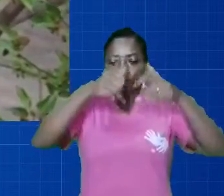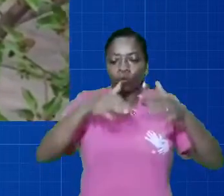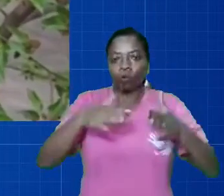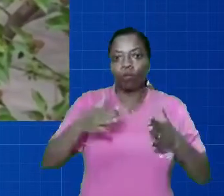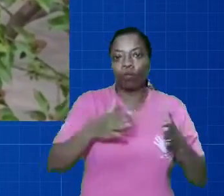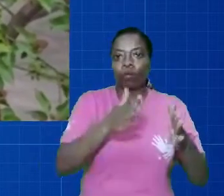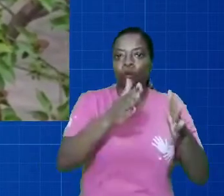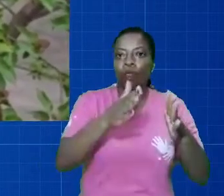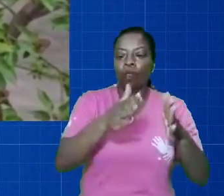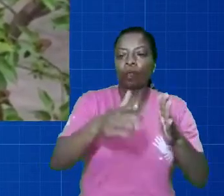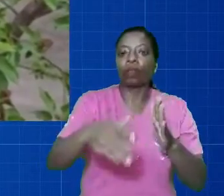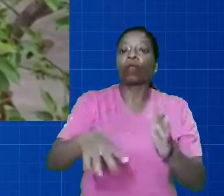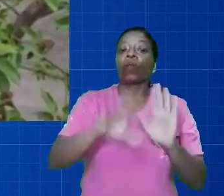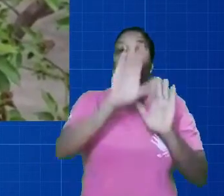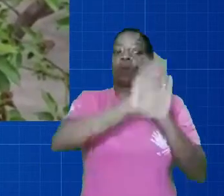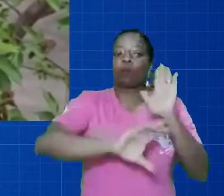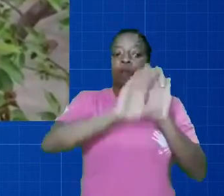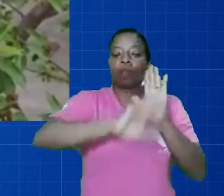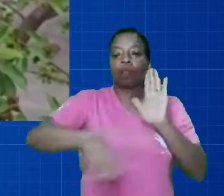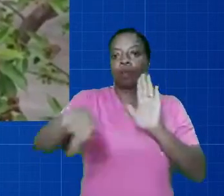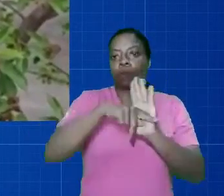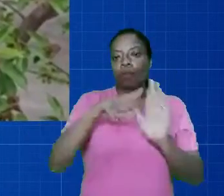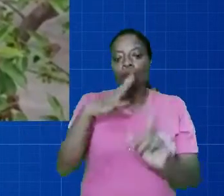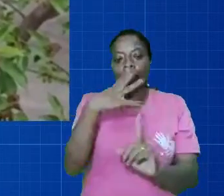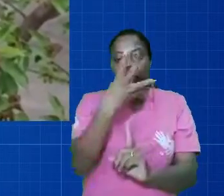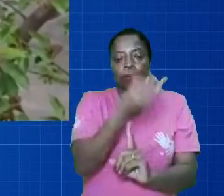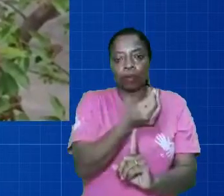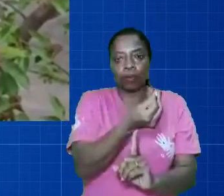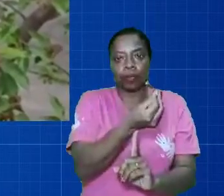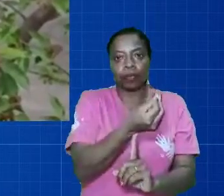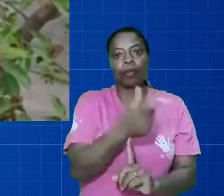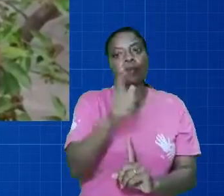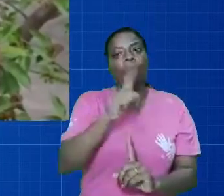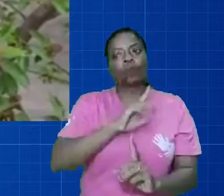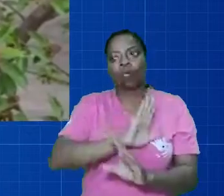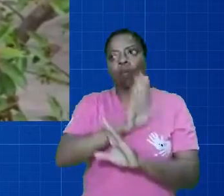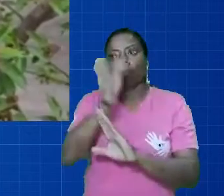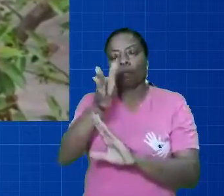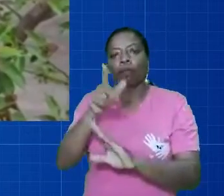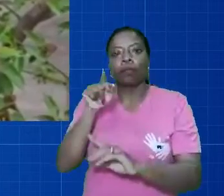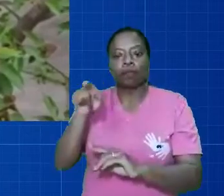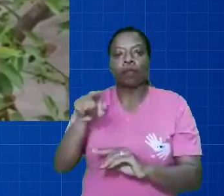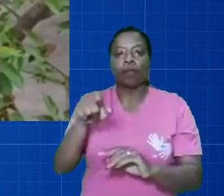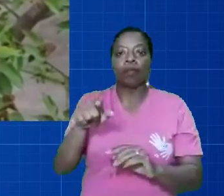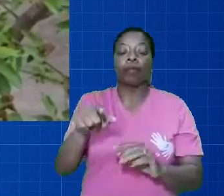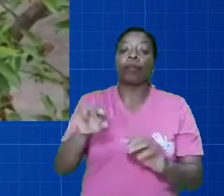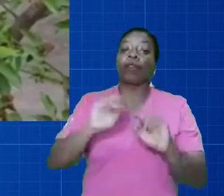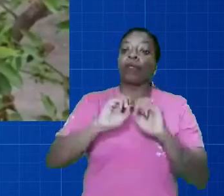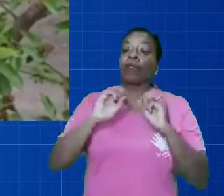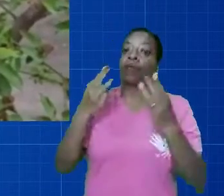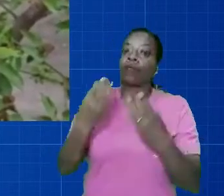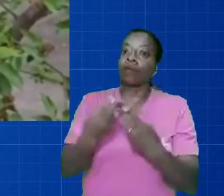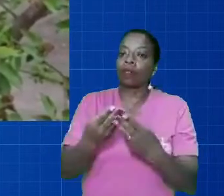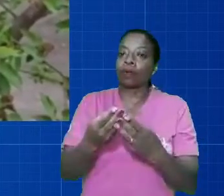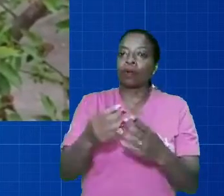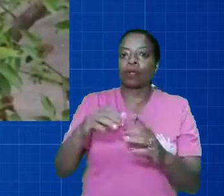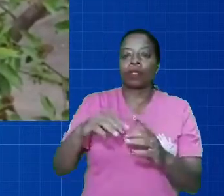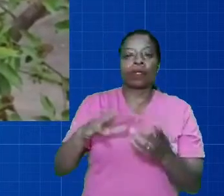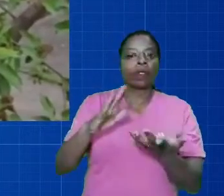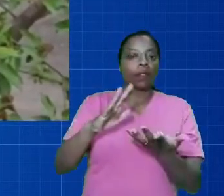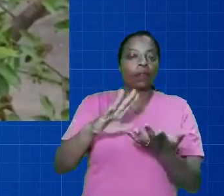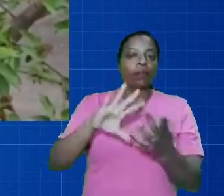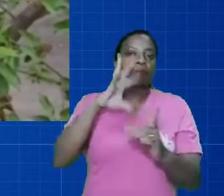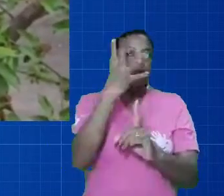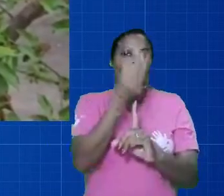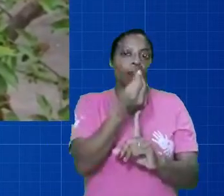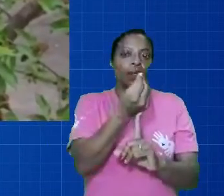na oficina de arte atrás do cemitério, onde era a escolinha Tiradentes, que era uma salinha muito pequena, uma escolinha de